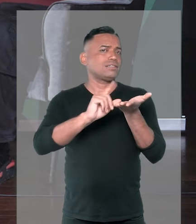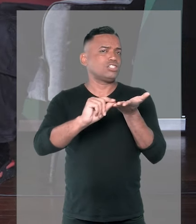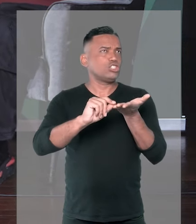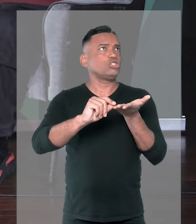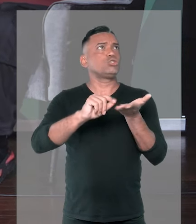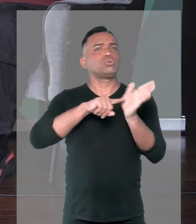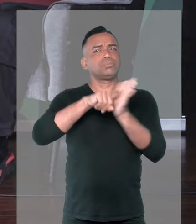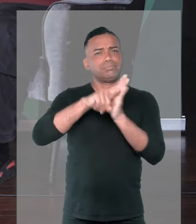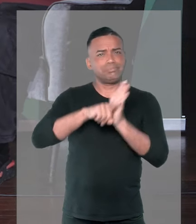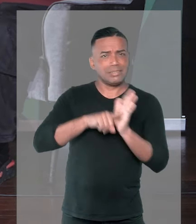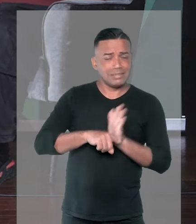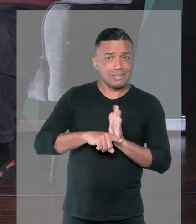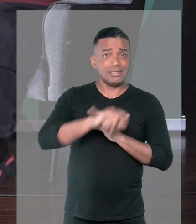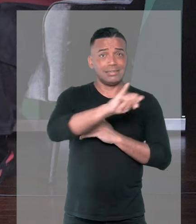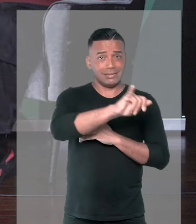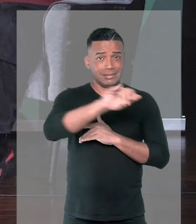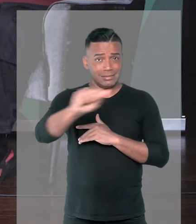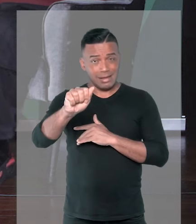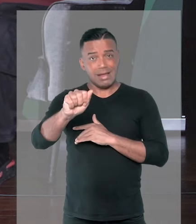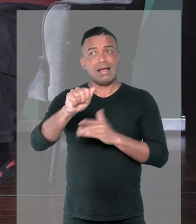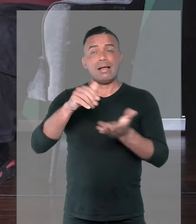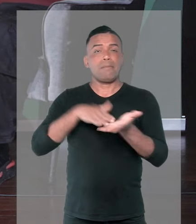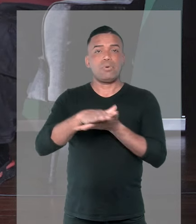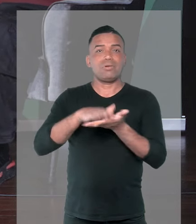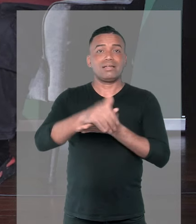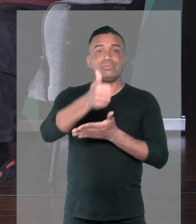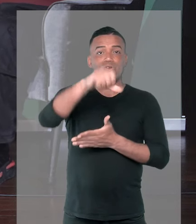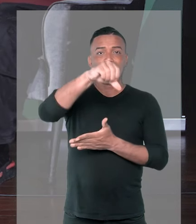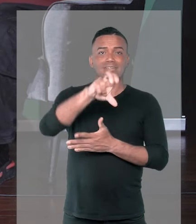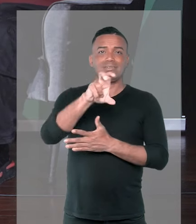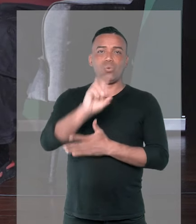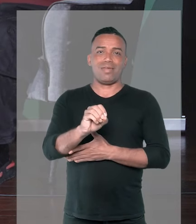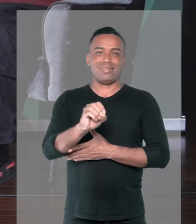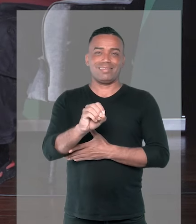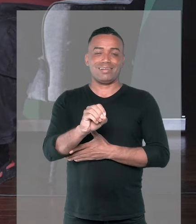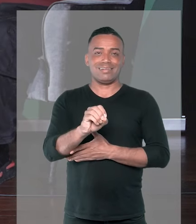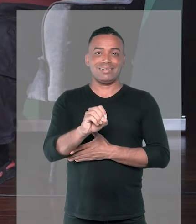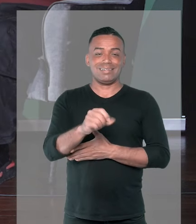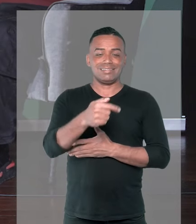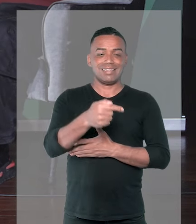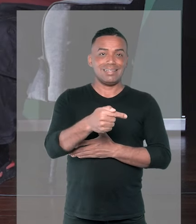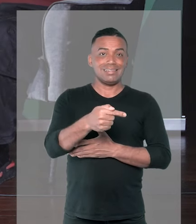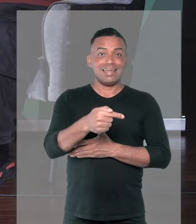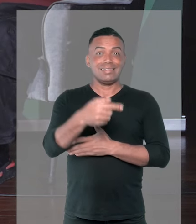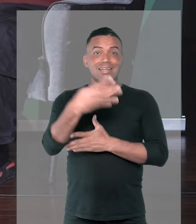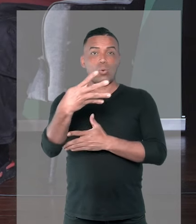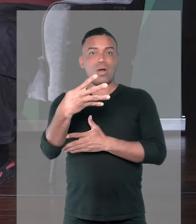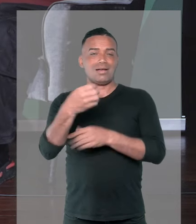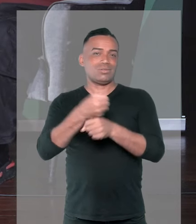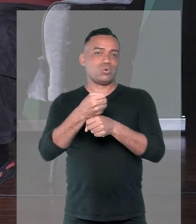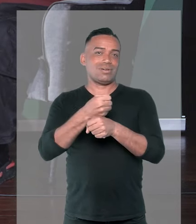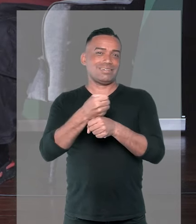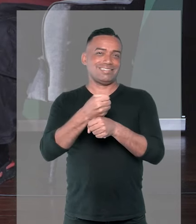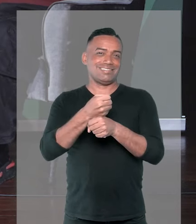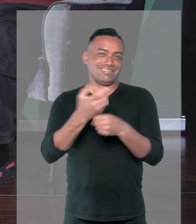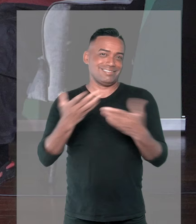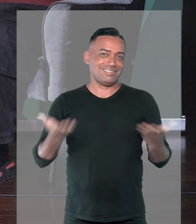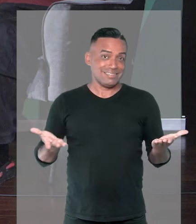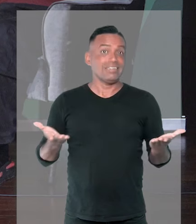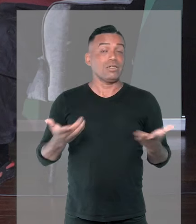teórico sobre inteligência artificial foi publicado em 1950 então tem 74 anos né 3/4 de século essa parada